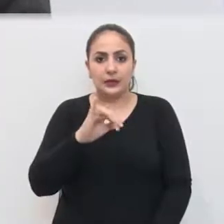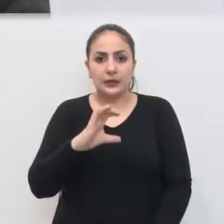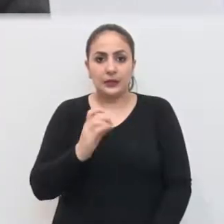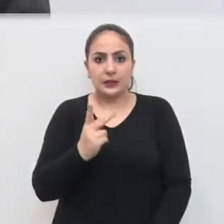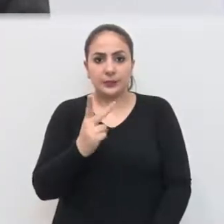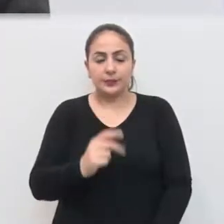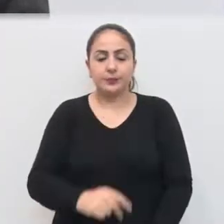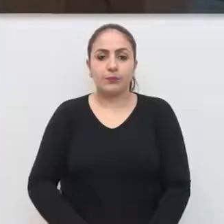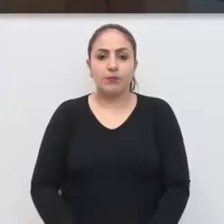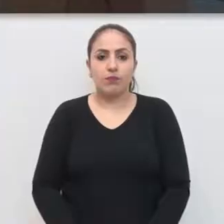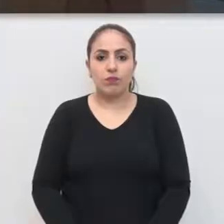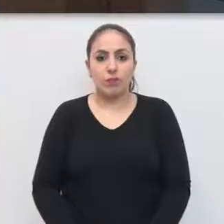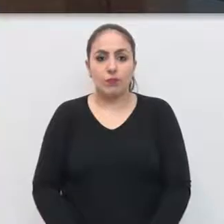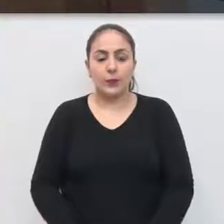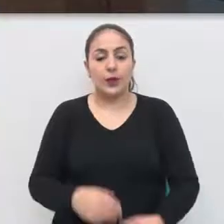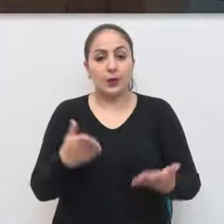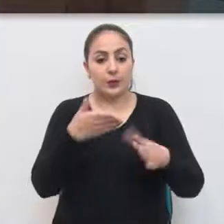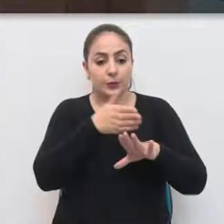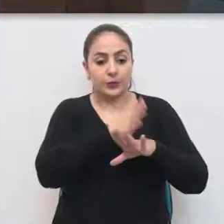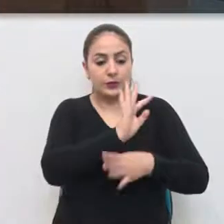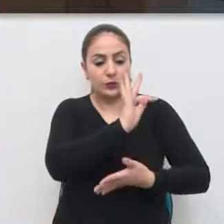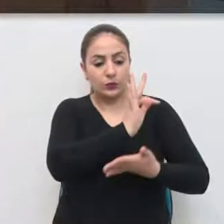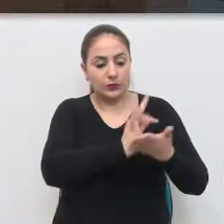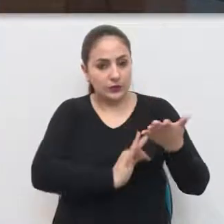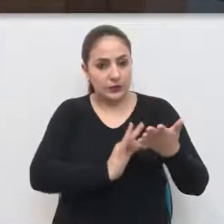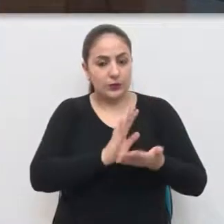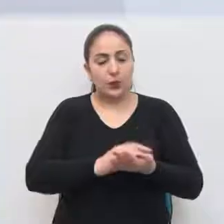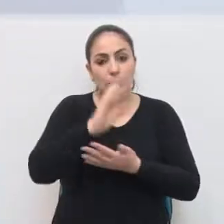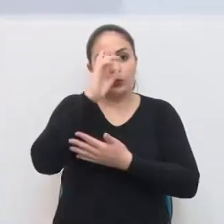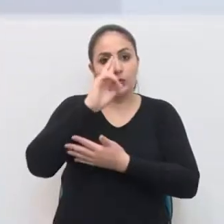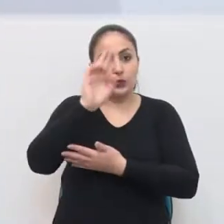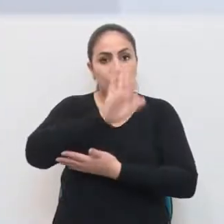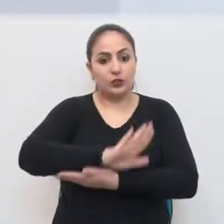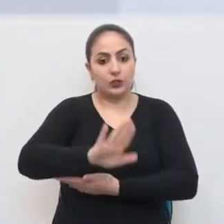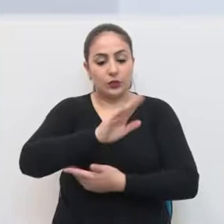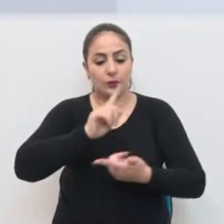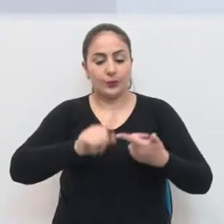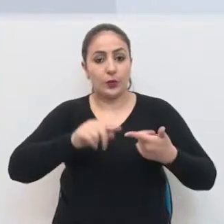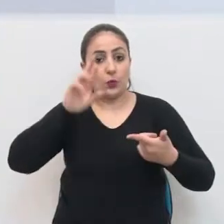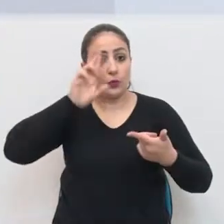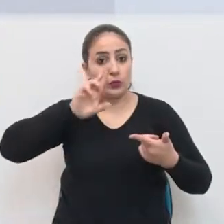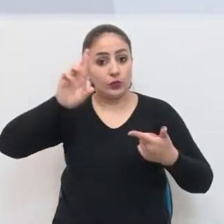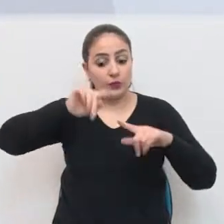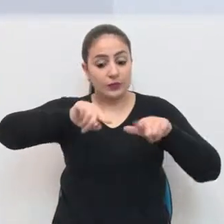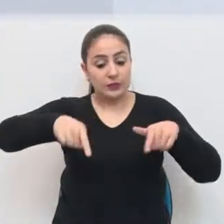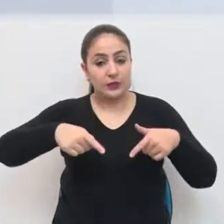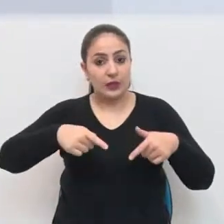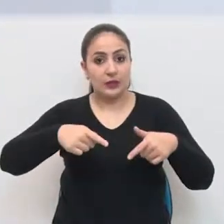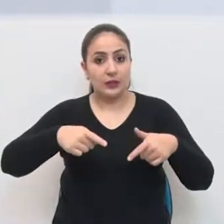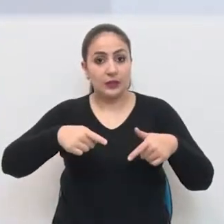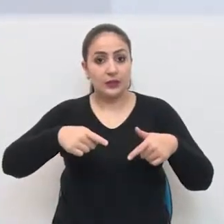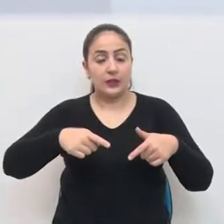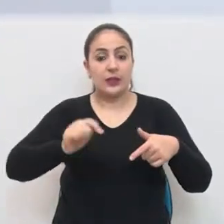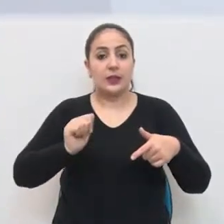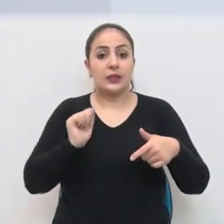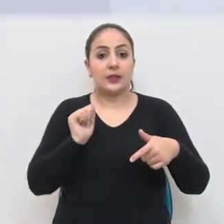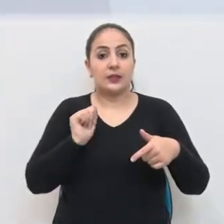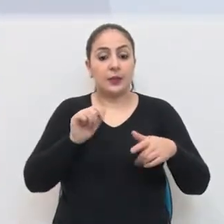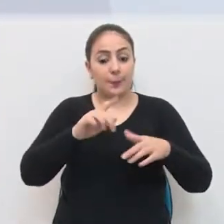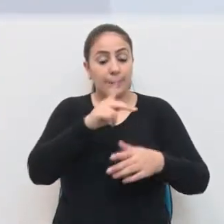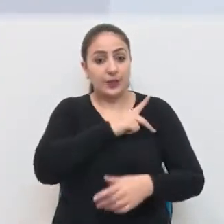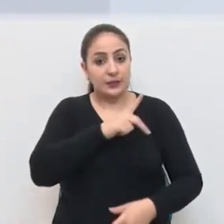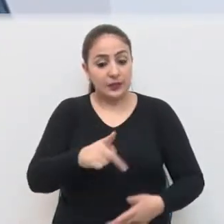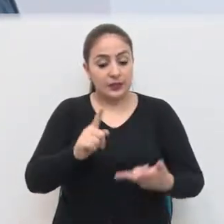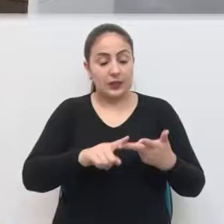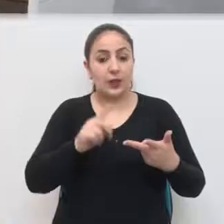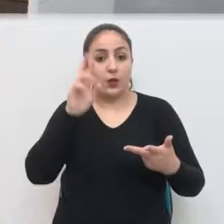Patrick Cavalcante. A partir da aprovação do texto, o diretor-geral, o chefe de gabinete da presidência e o